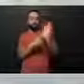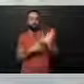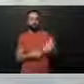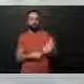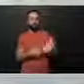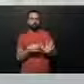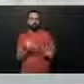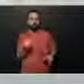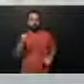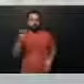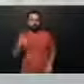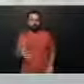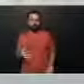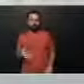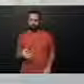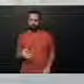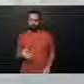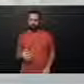acertaram?